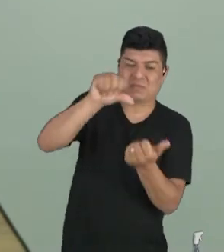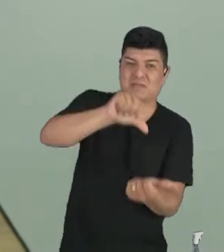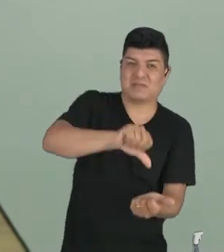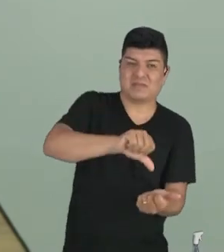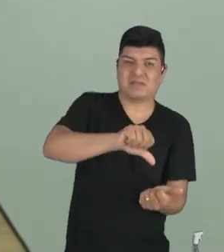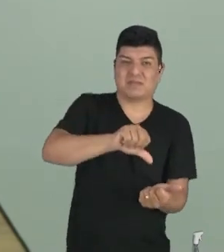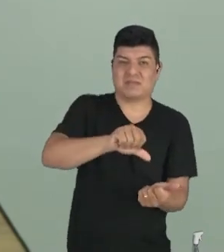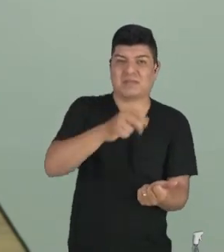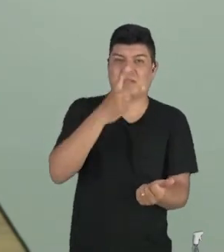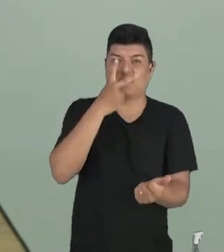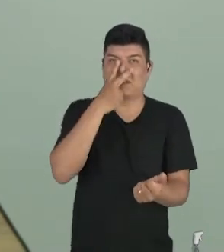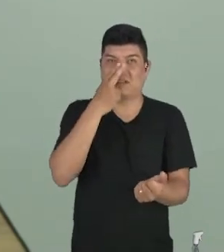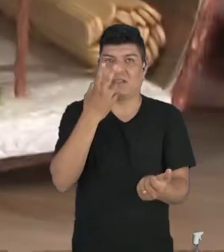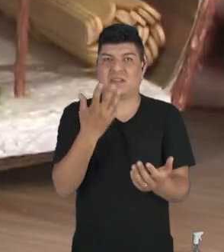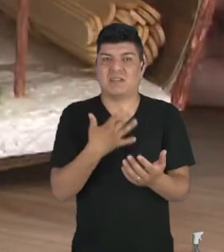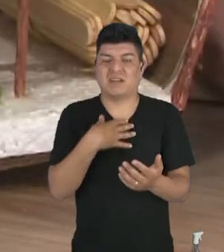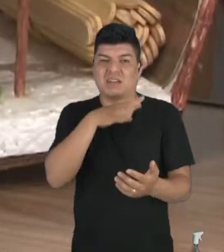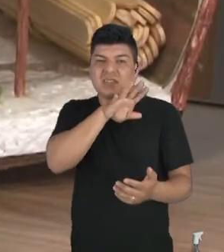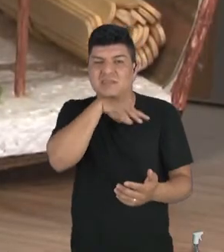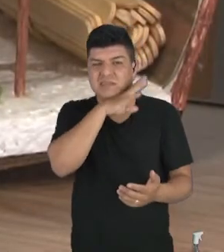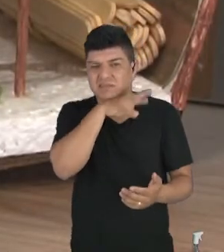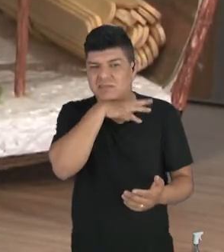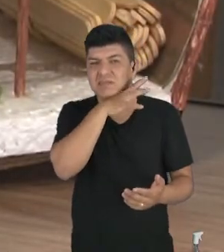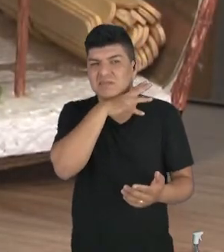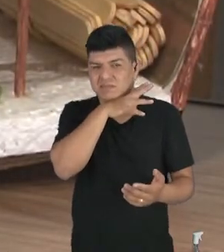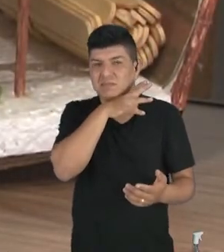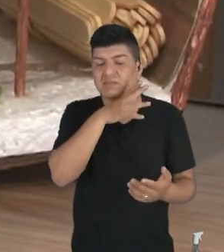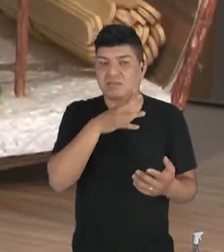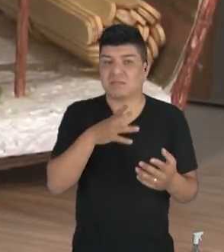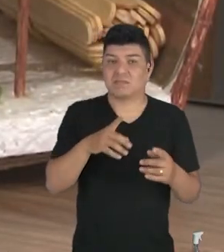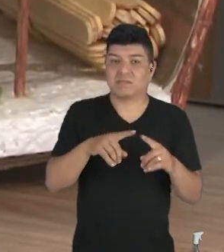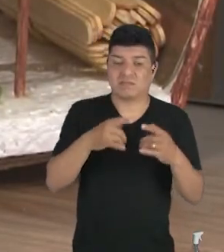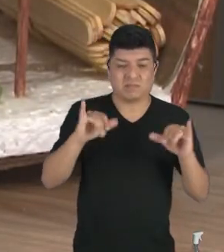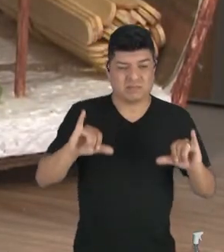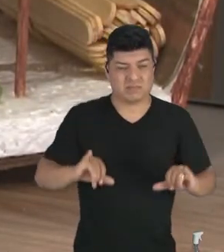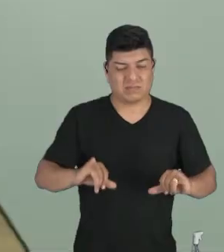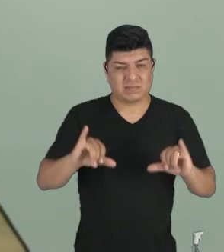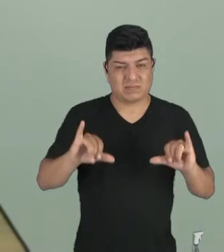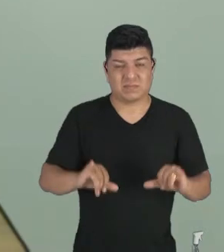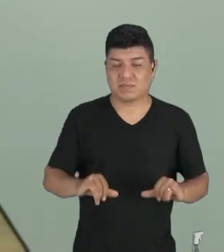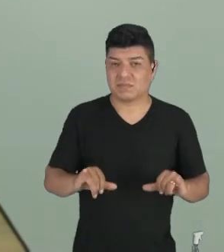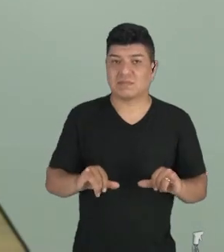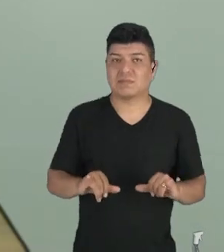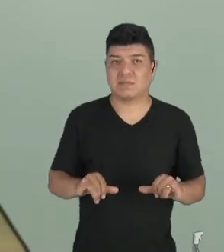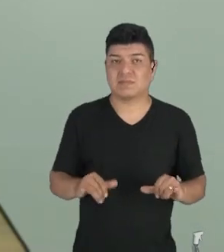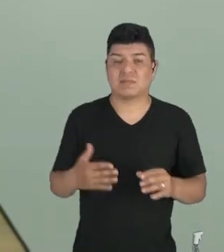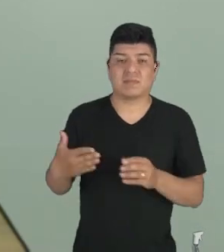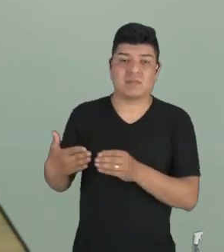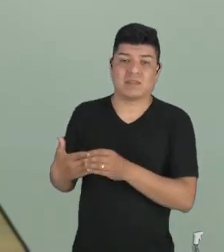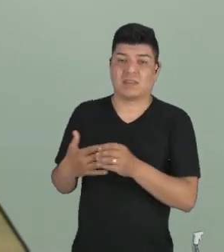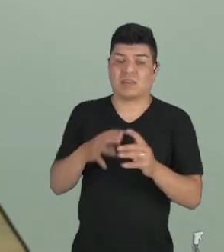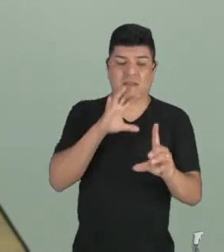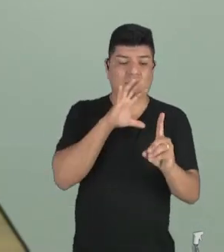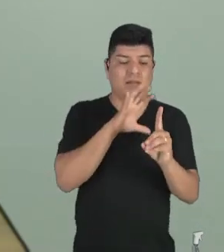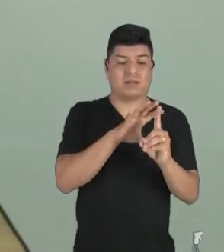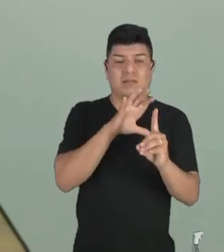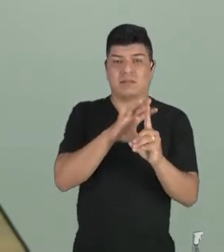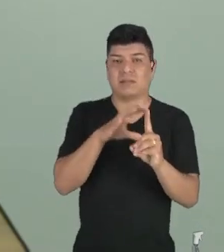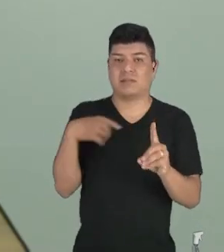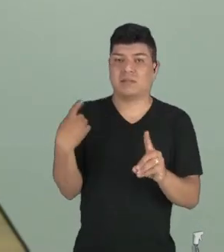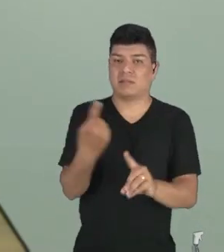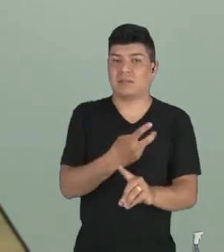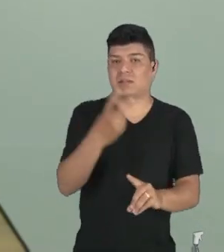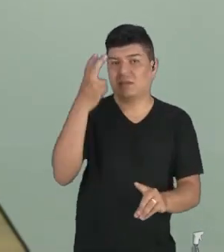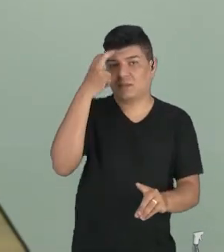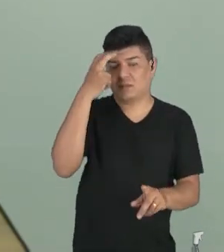para eles como se eles fossem animais mesmo. Apesar de todo esse sofrimento, ele trouxe influência na cultura